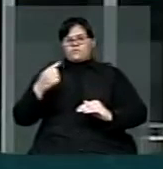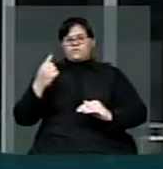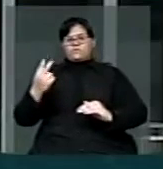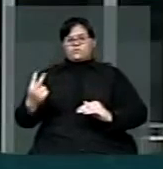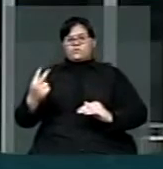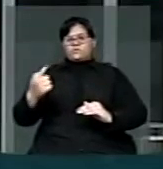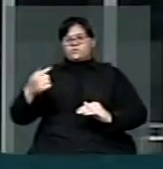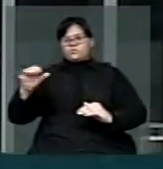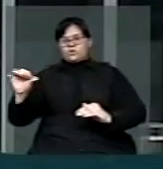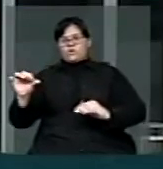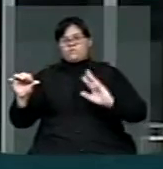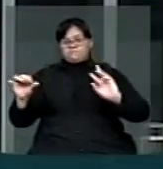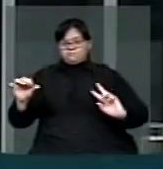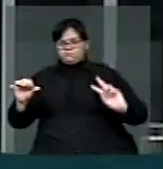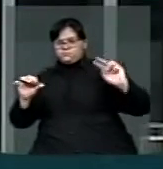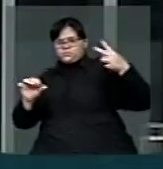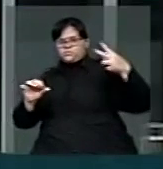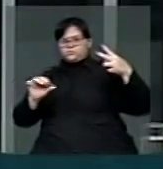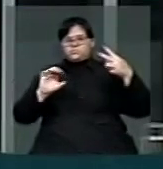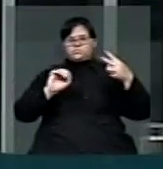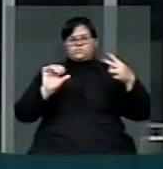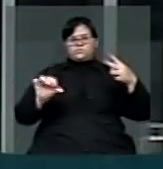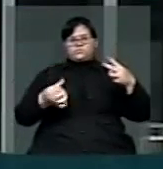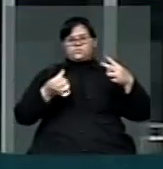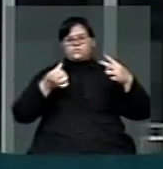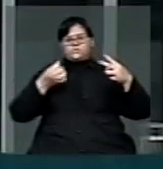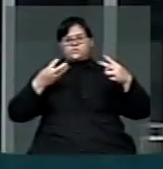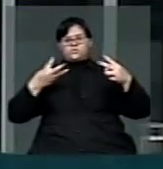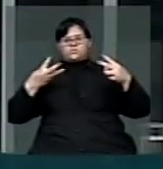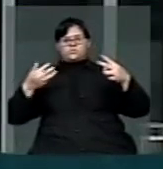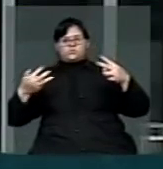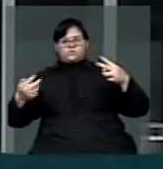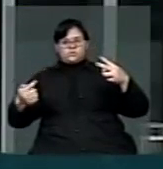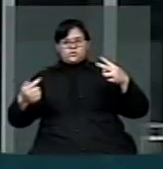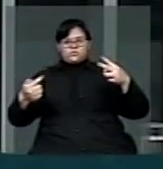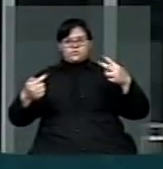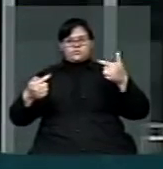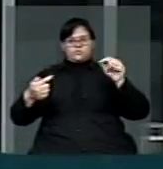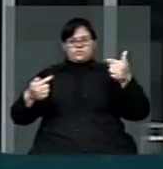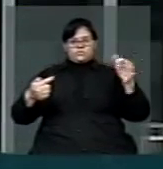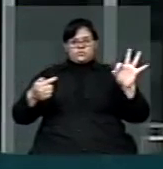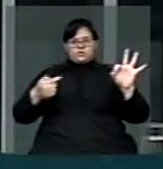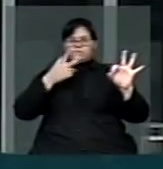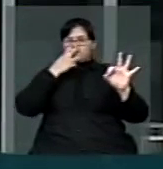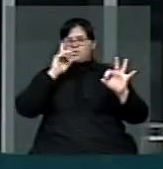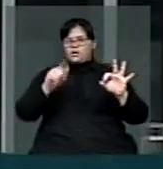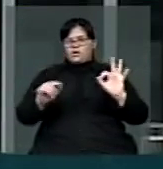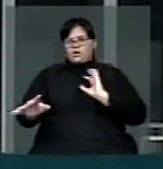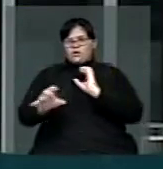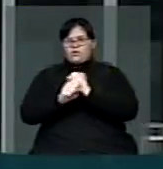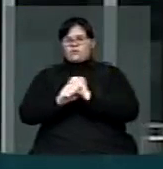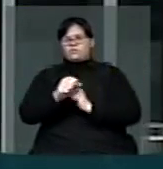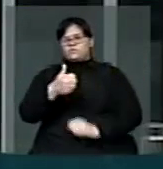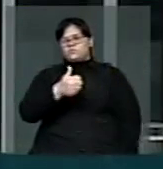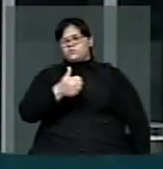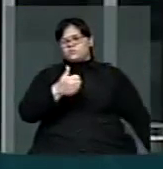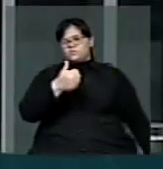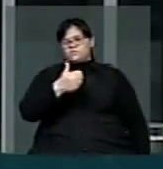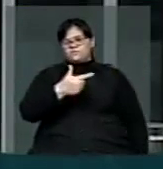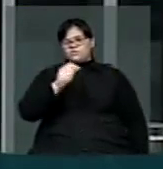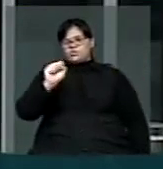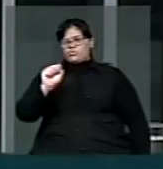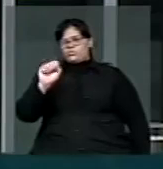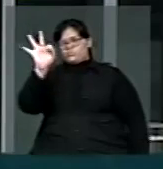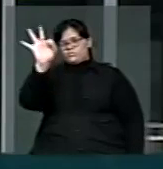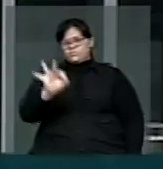91 para 0,637 em 2010 e que representa uma alta de 128%. Em 91,